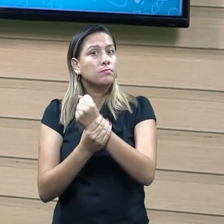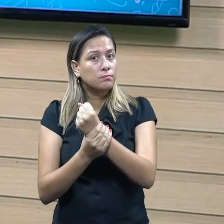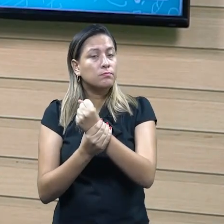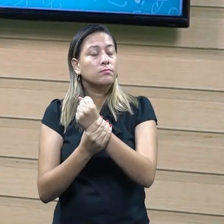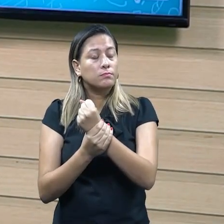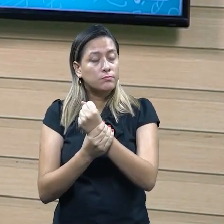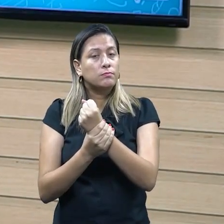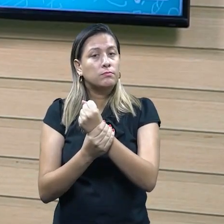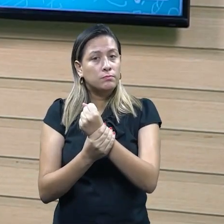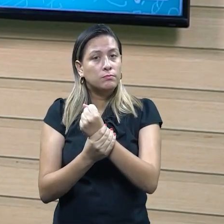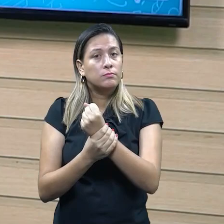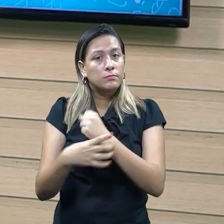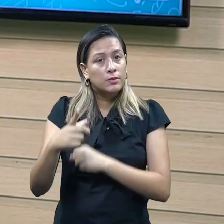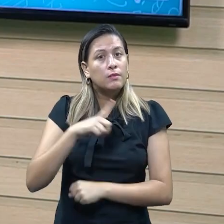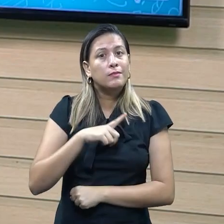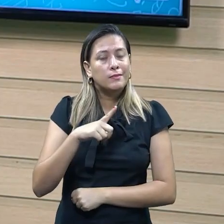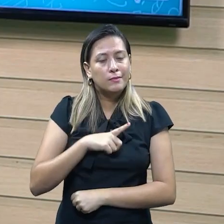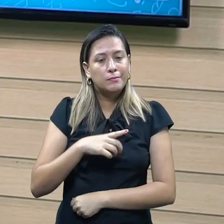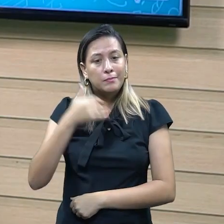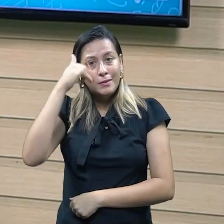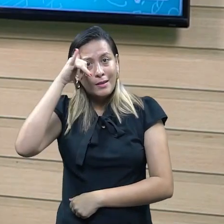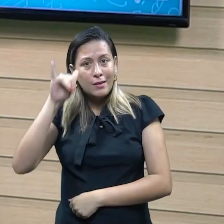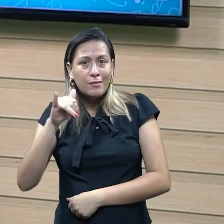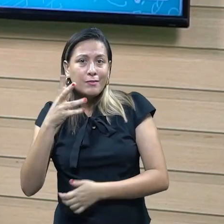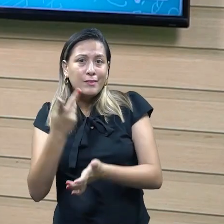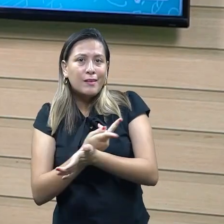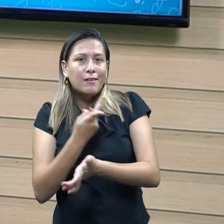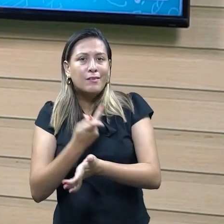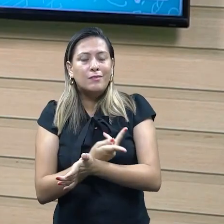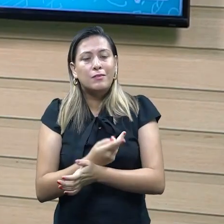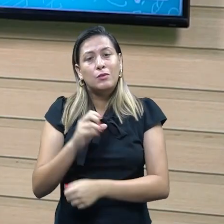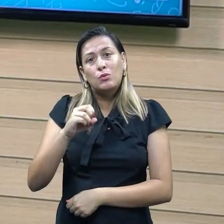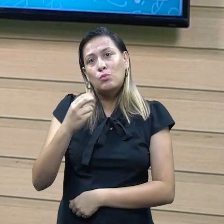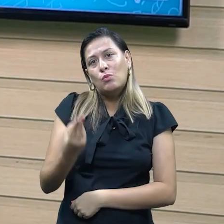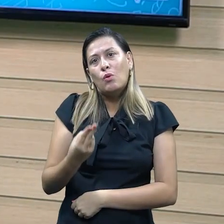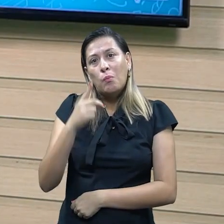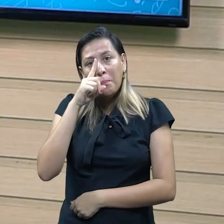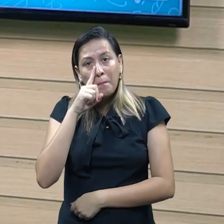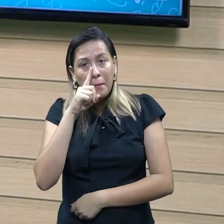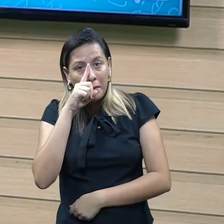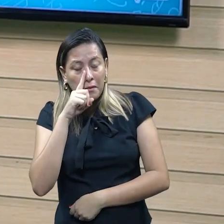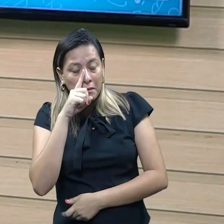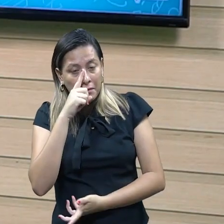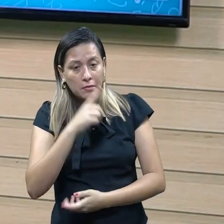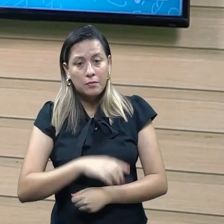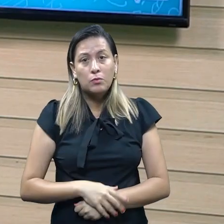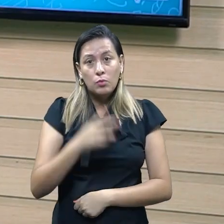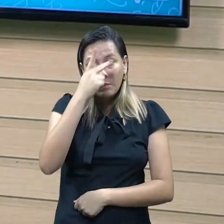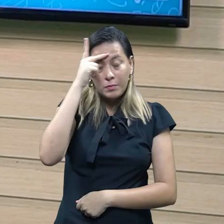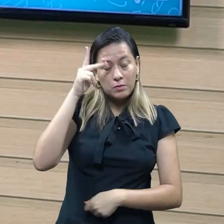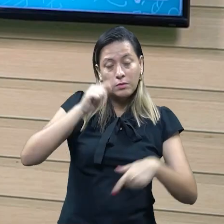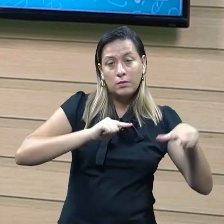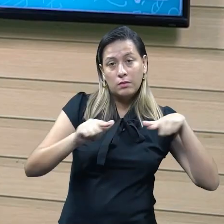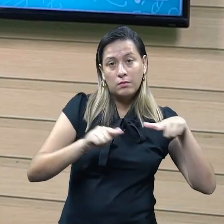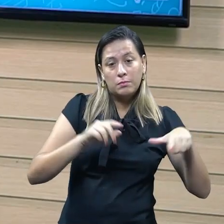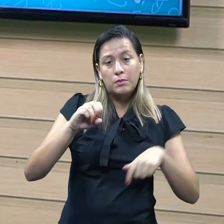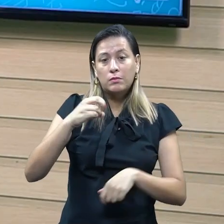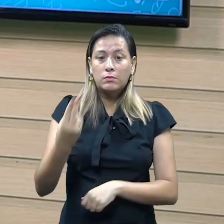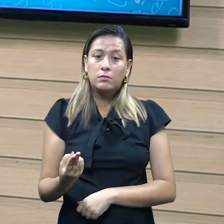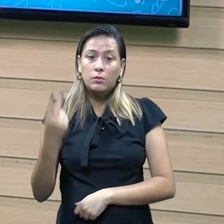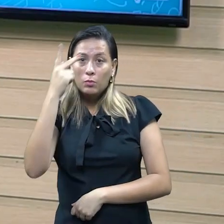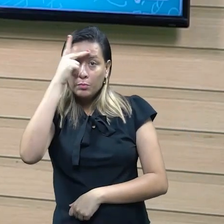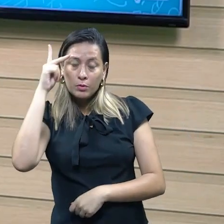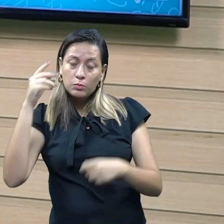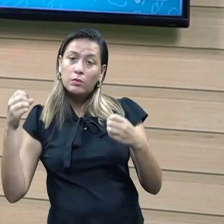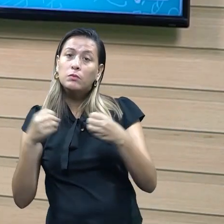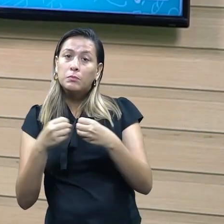Realmente tem que ter muita segurança para evitar qualquer tipo de falha ou que ocorra um acidente, seja com quem está trabalhando ou seja com